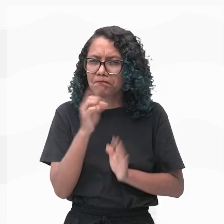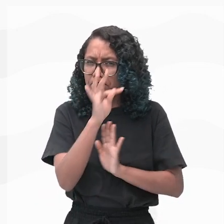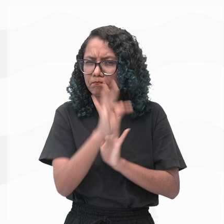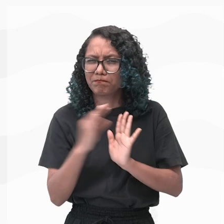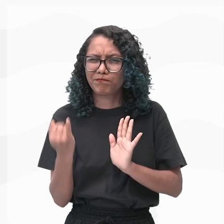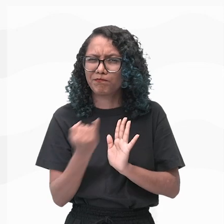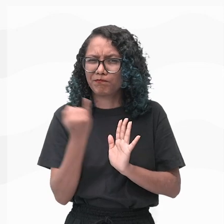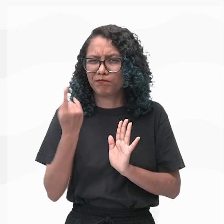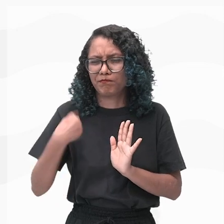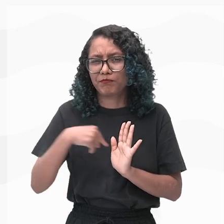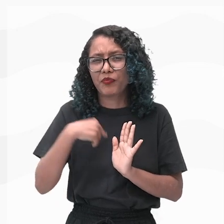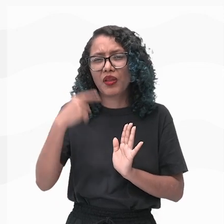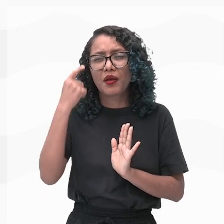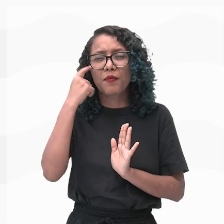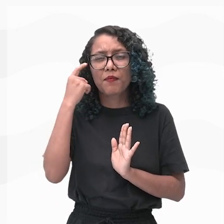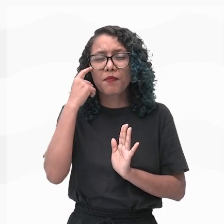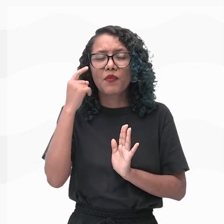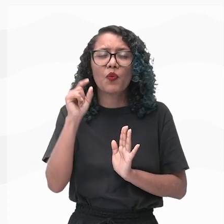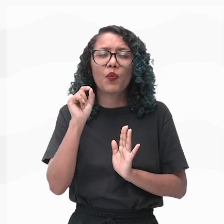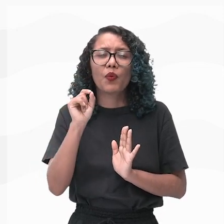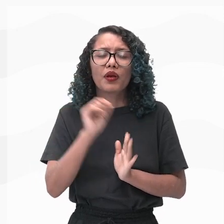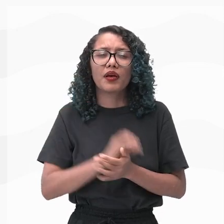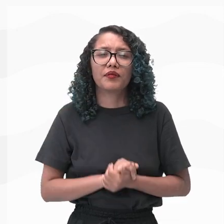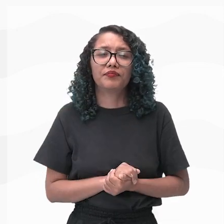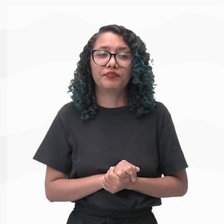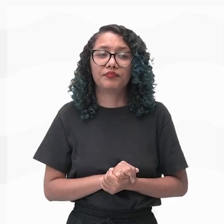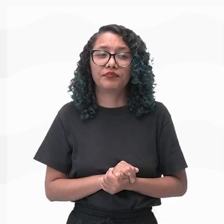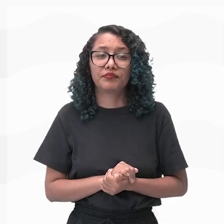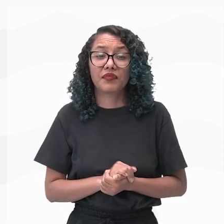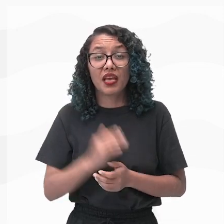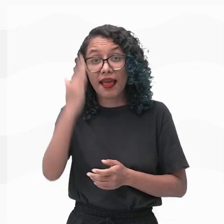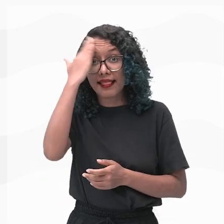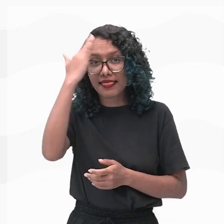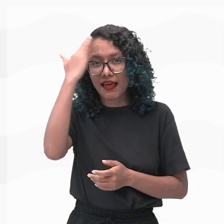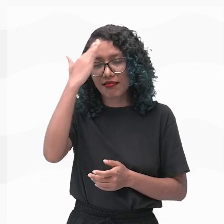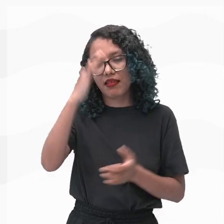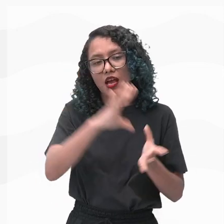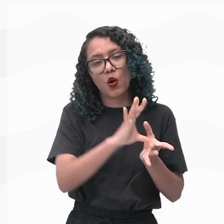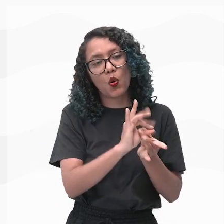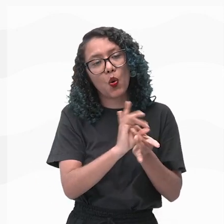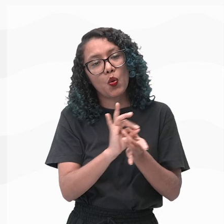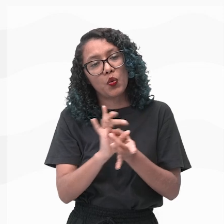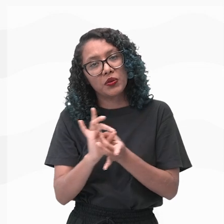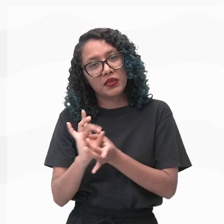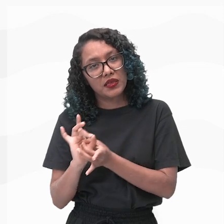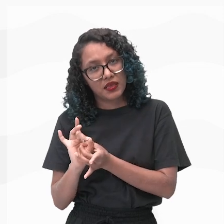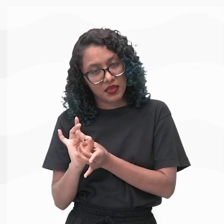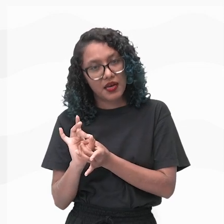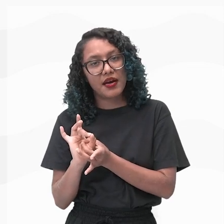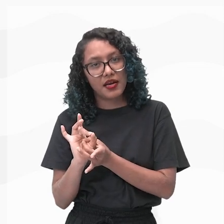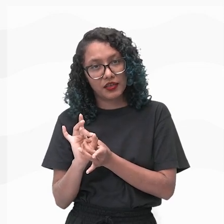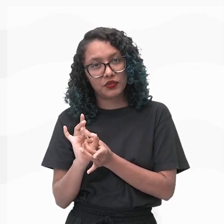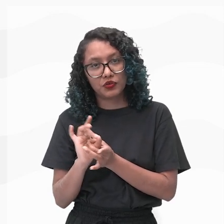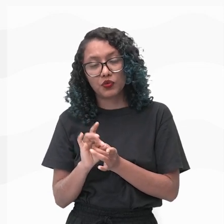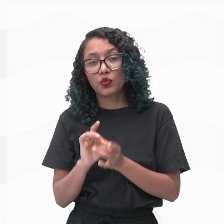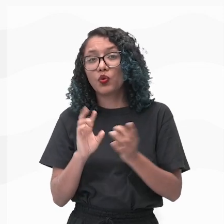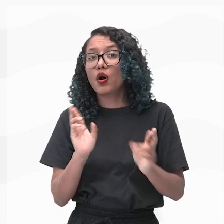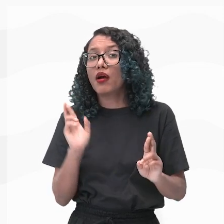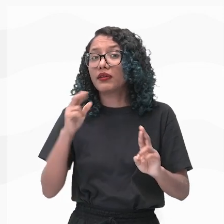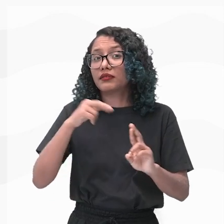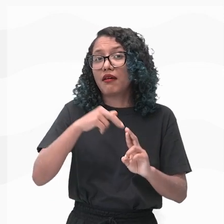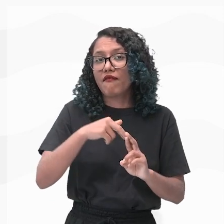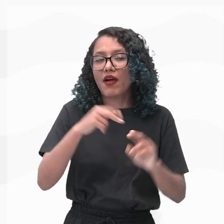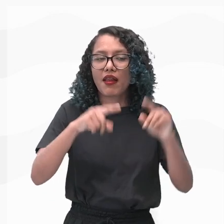gente consiga nos contextualizarmos a respeito do que é um resíduo.